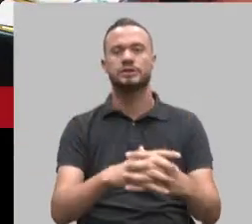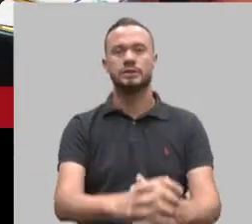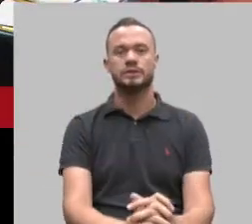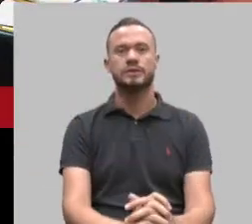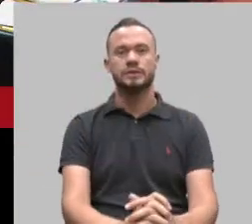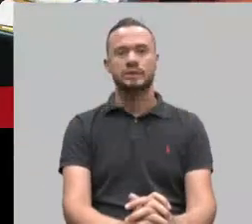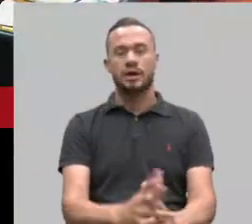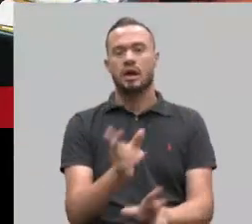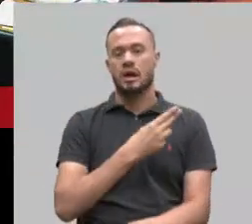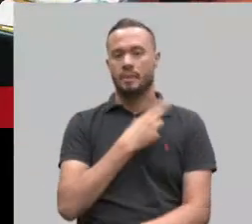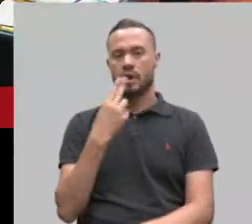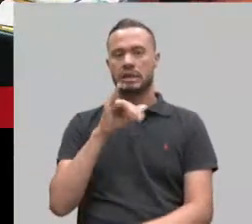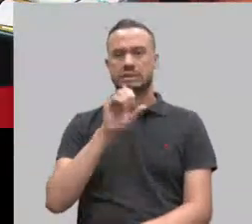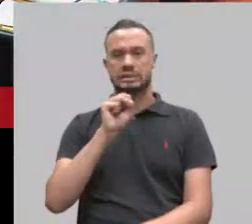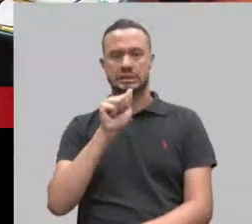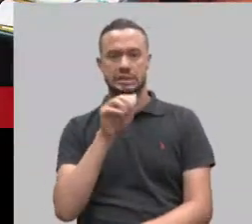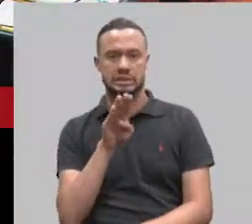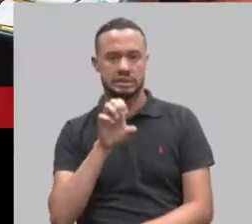iniciar